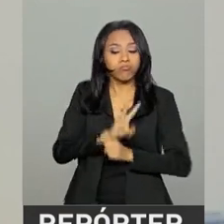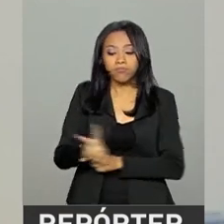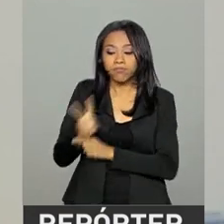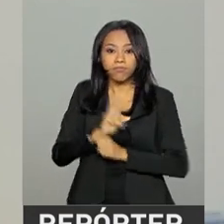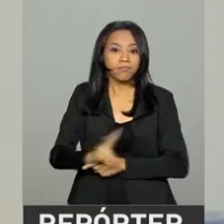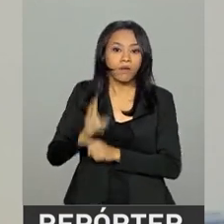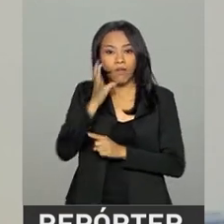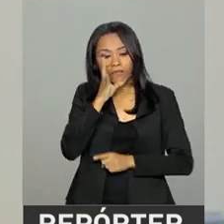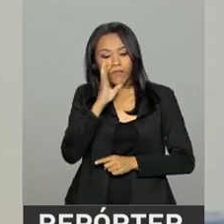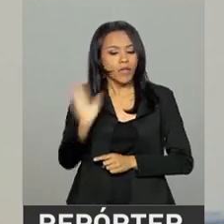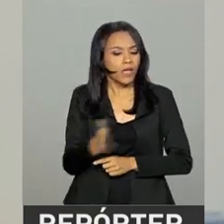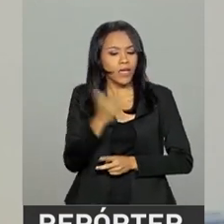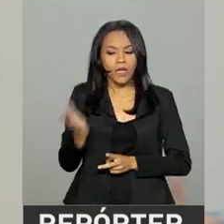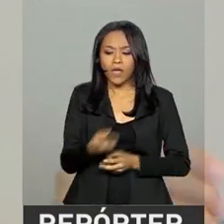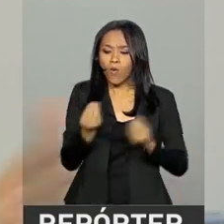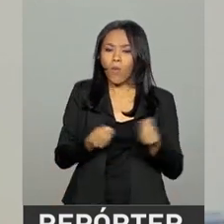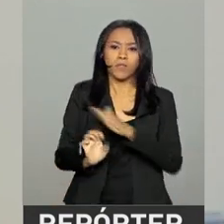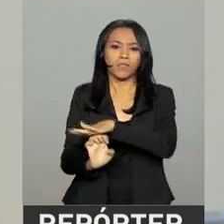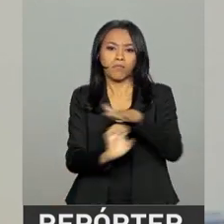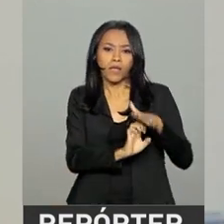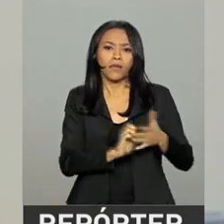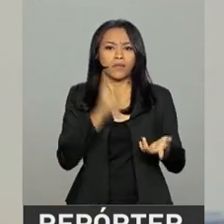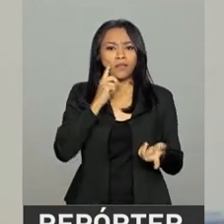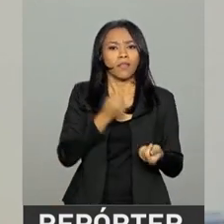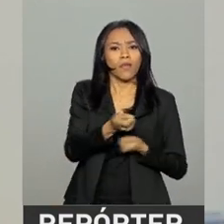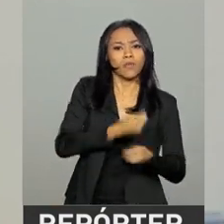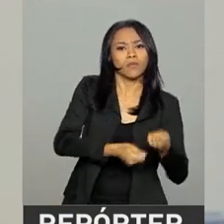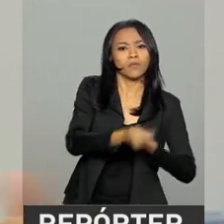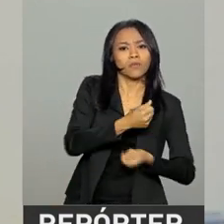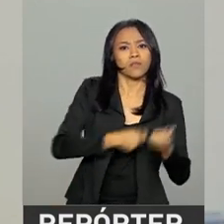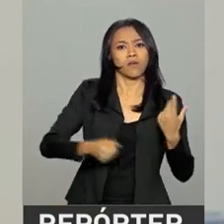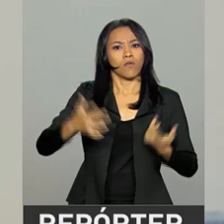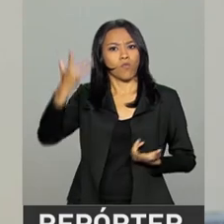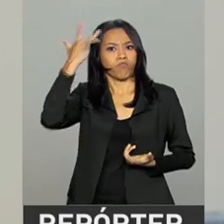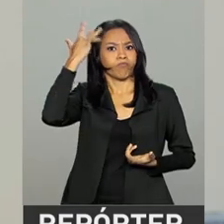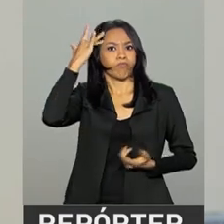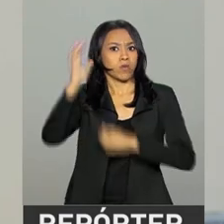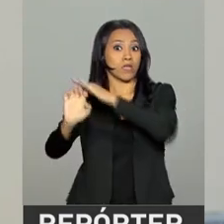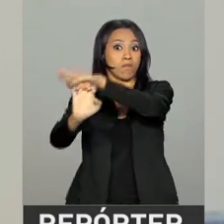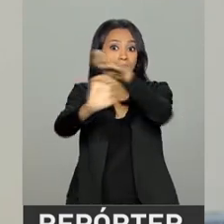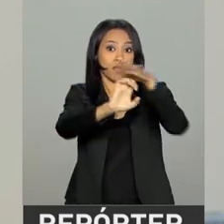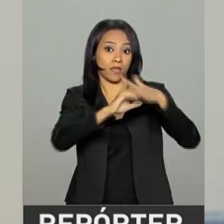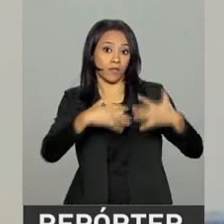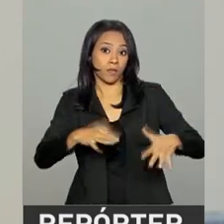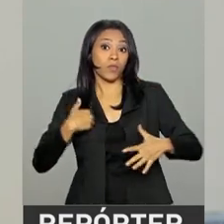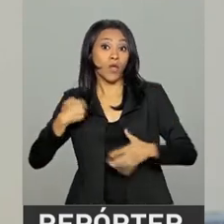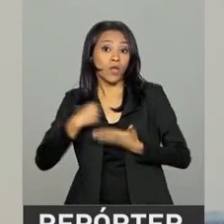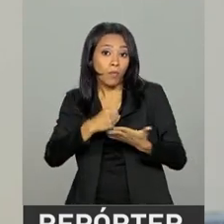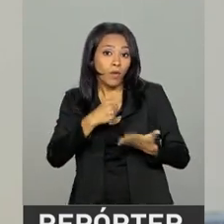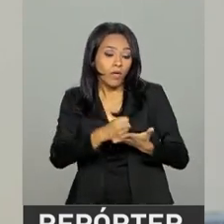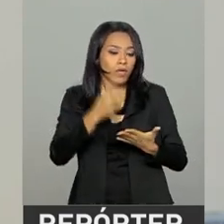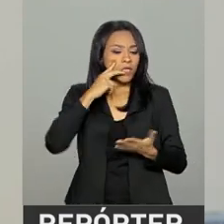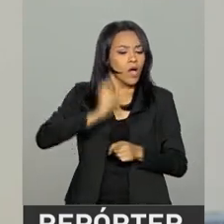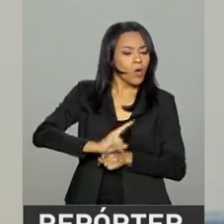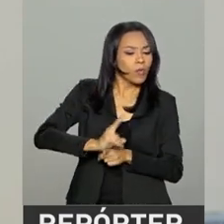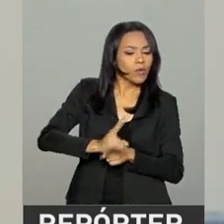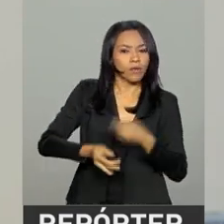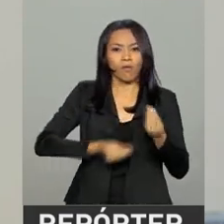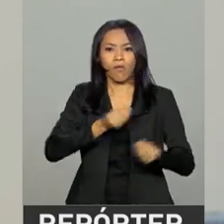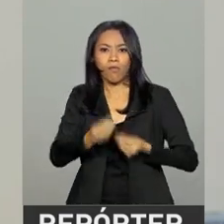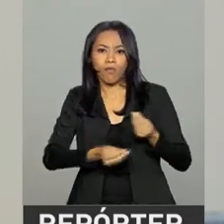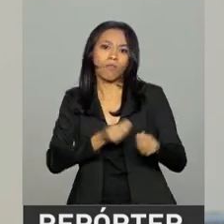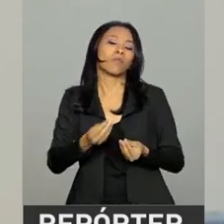vai acompanhar as startups seja na negociação com grandes empresas com investidores ou num processo de internacionalização destrata